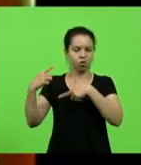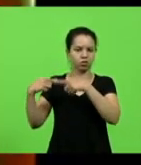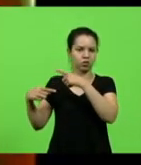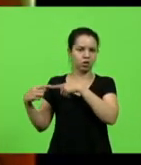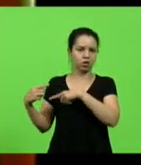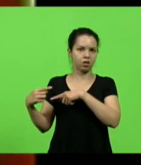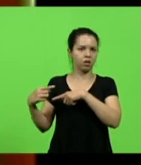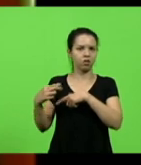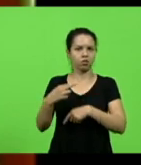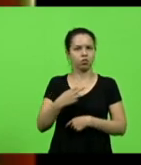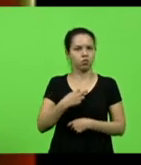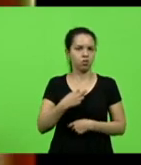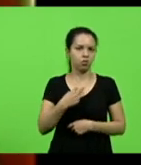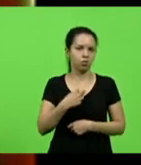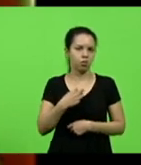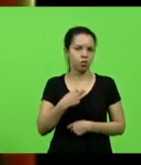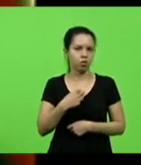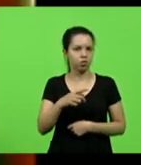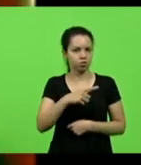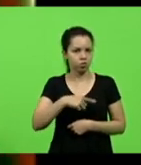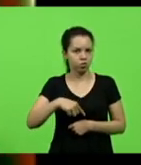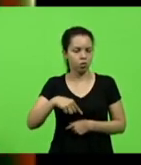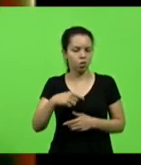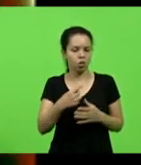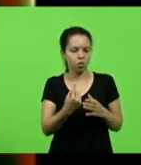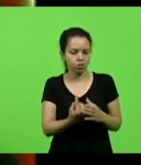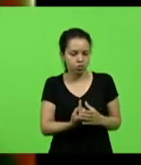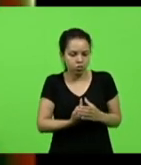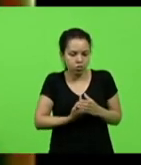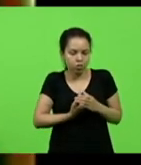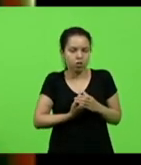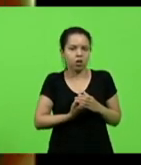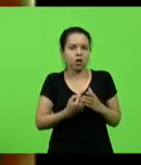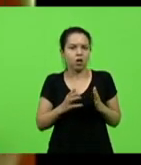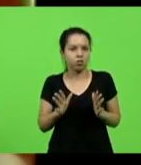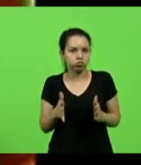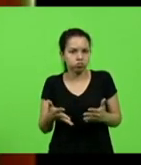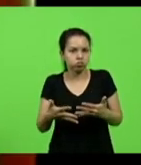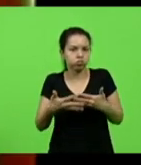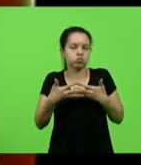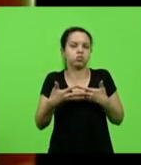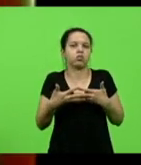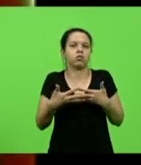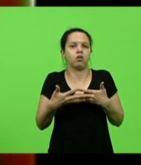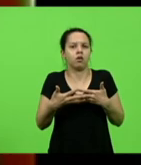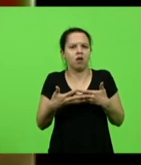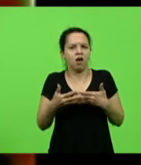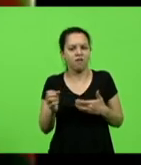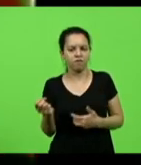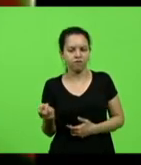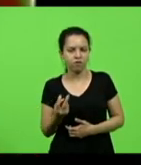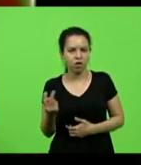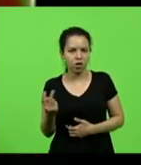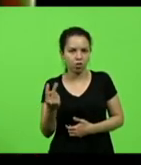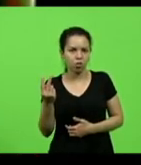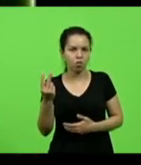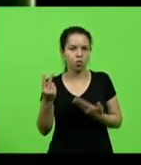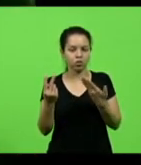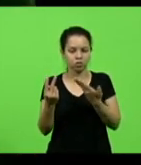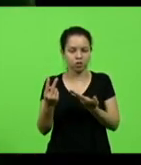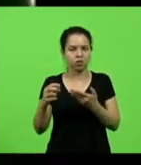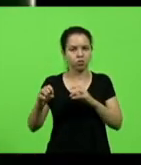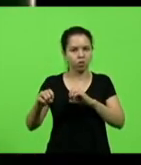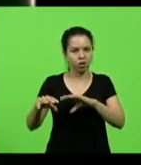vamos nos isolar, nos fechar, e só tem valor a educação, a nossa, da